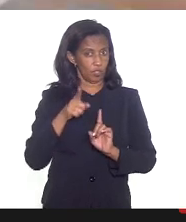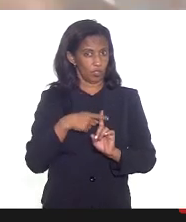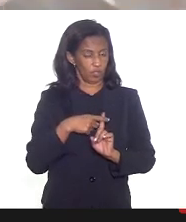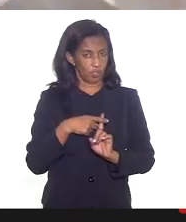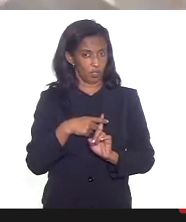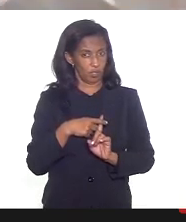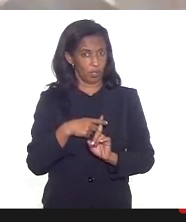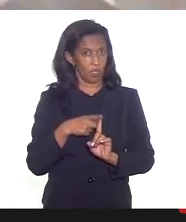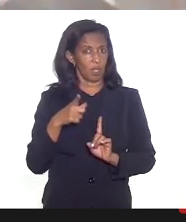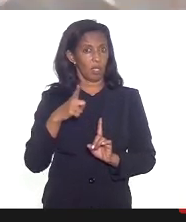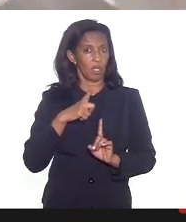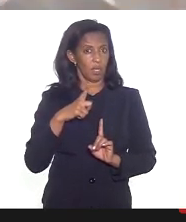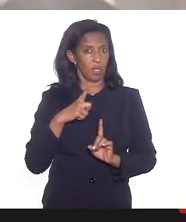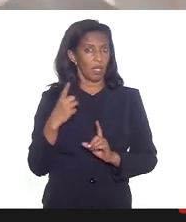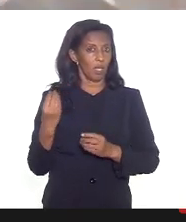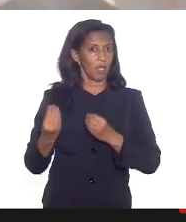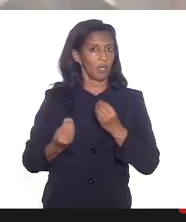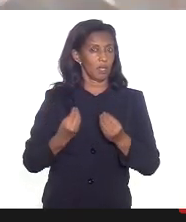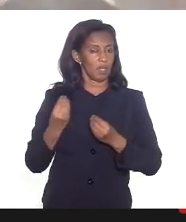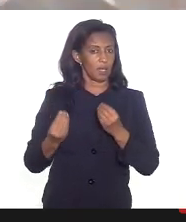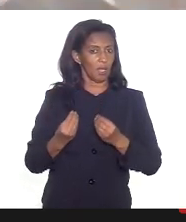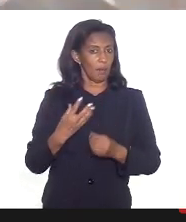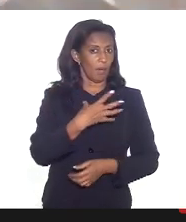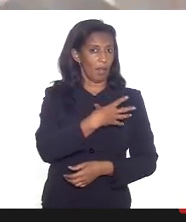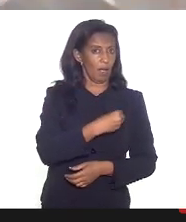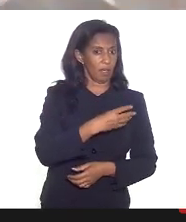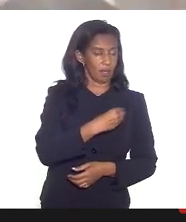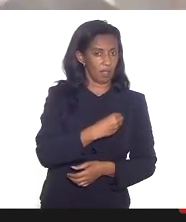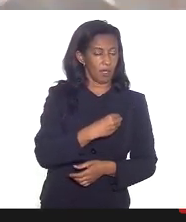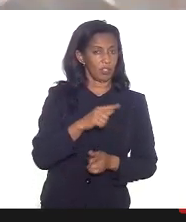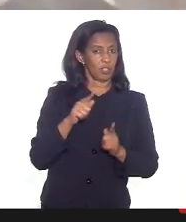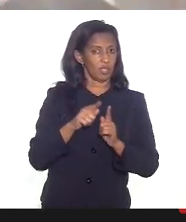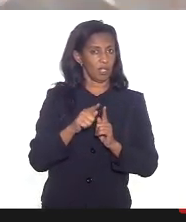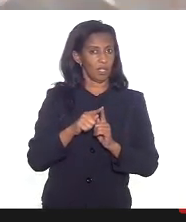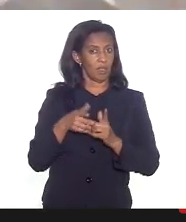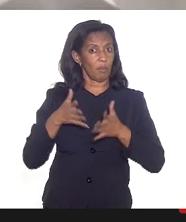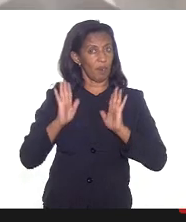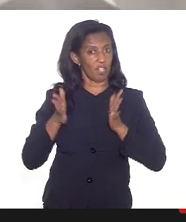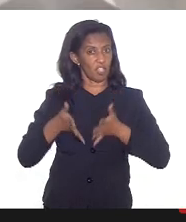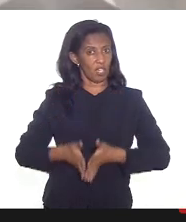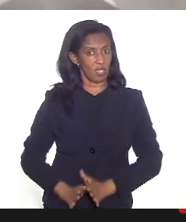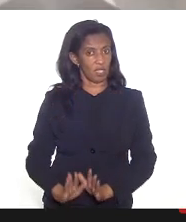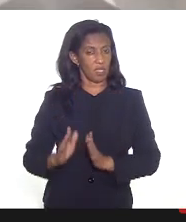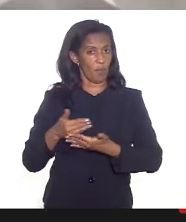algumas perspectivas para puérperas e lactantes oi oi